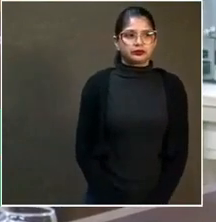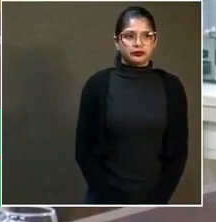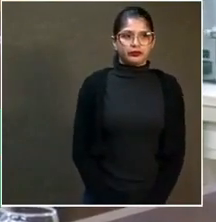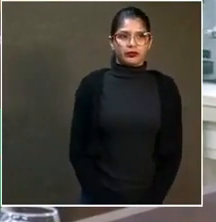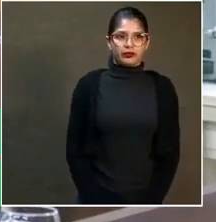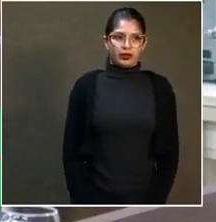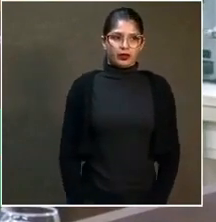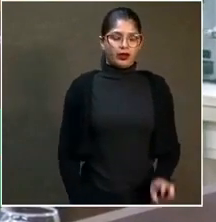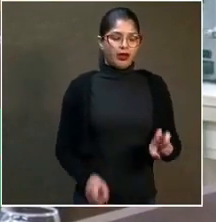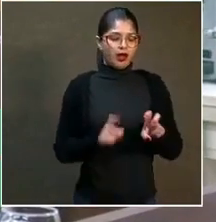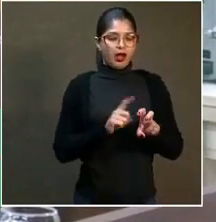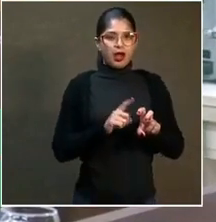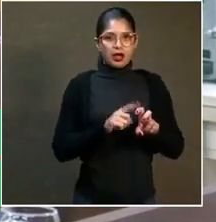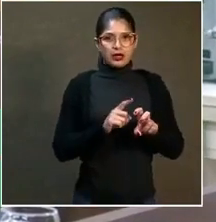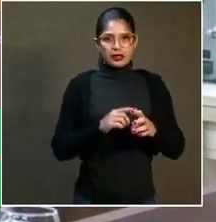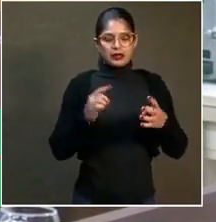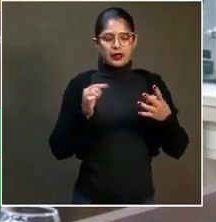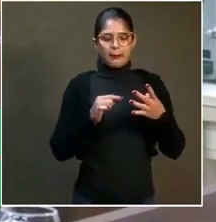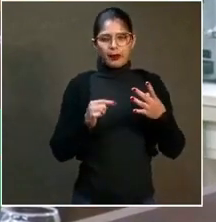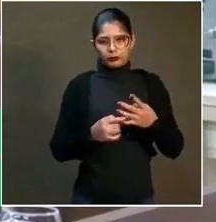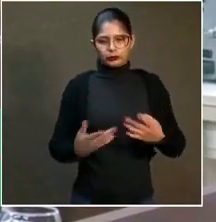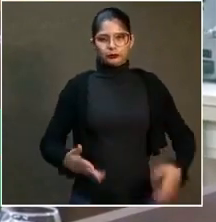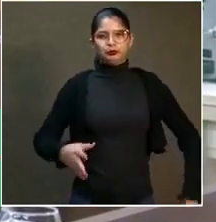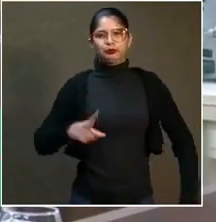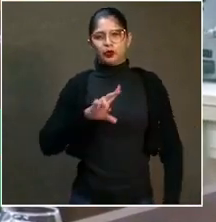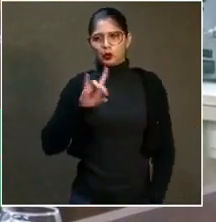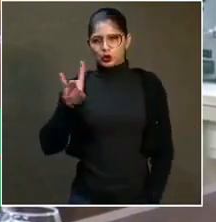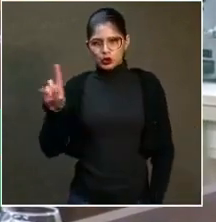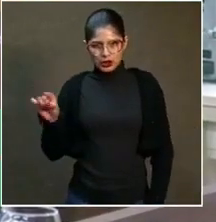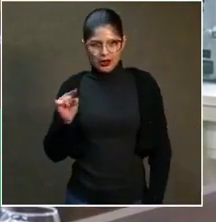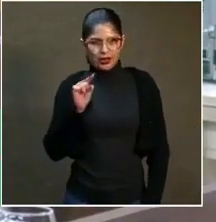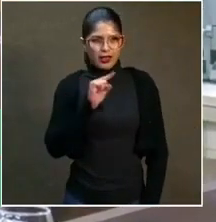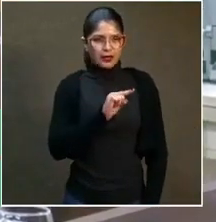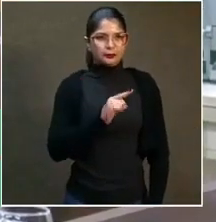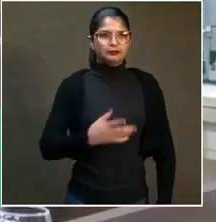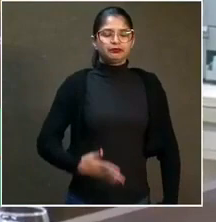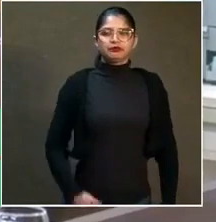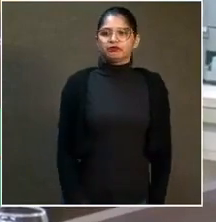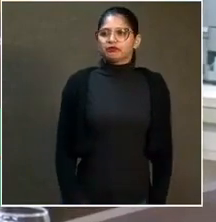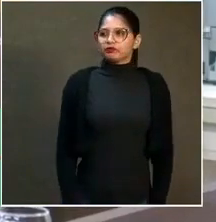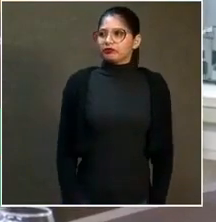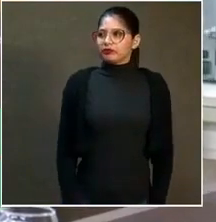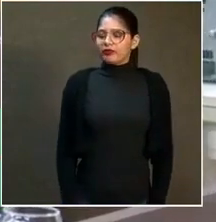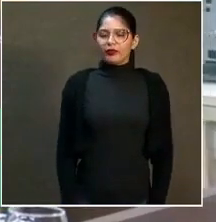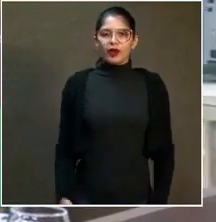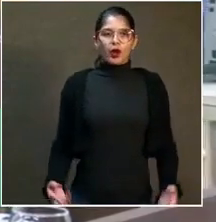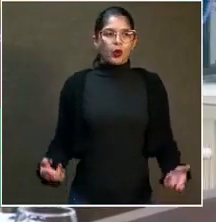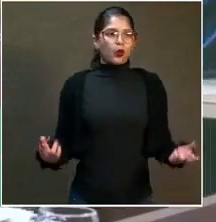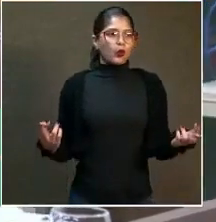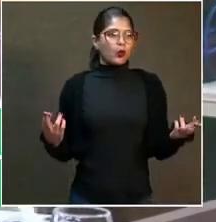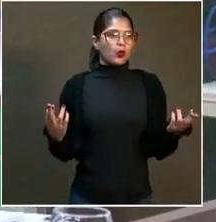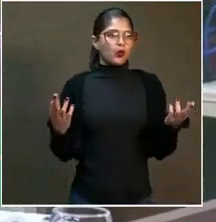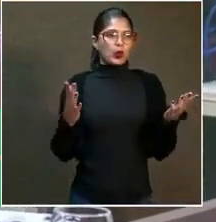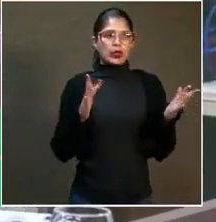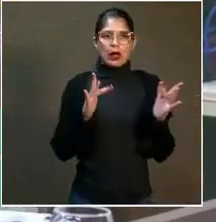Quinta coisa que o Cássio estava passando ali naquele dia: relacionamento tóxico.